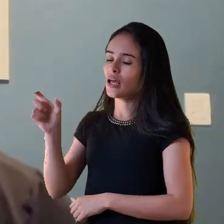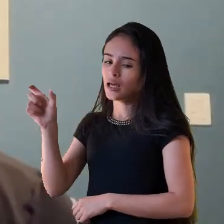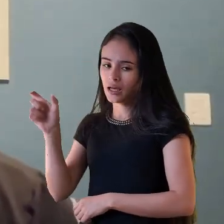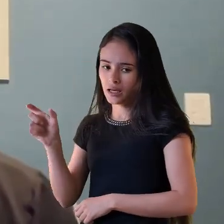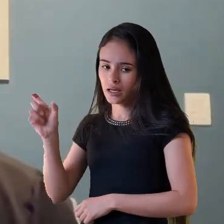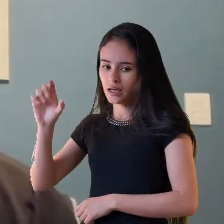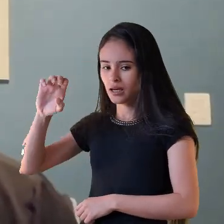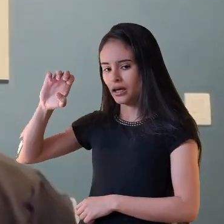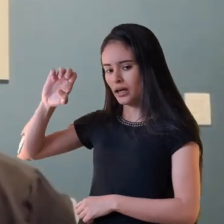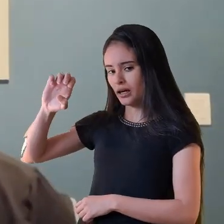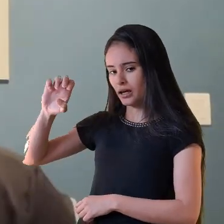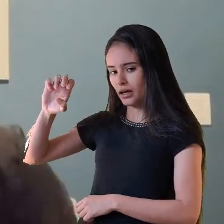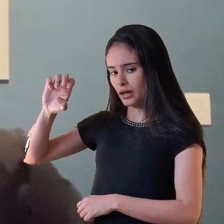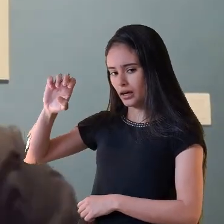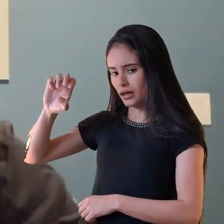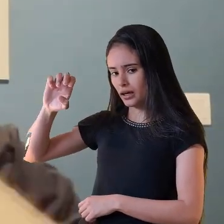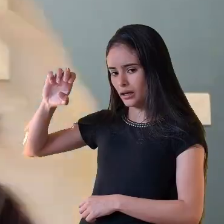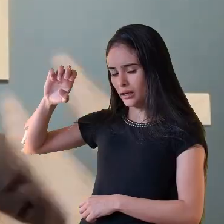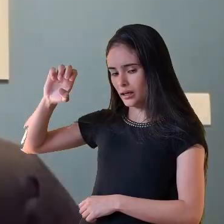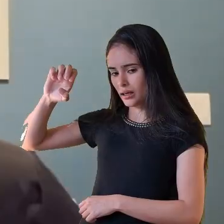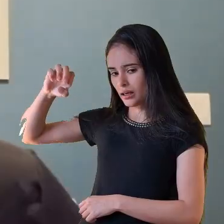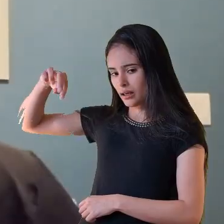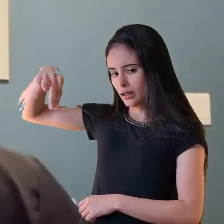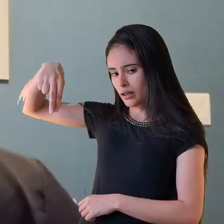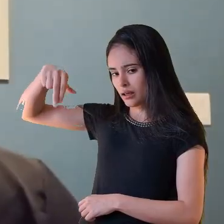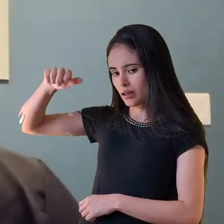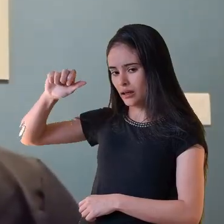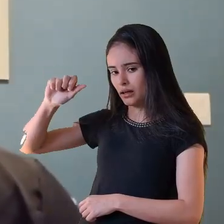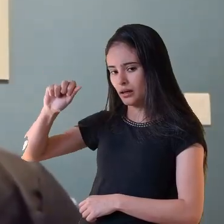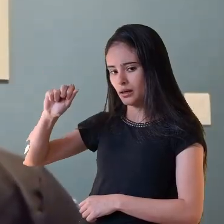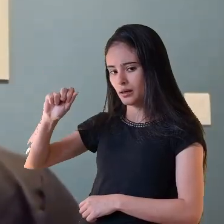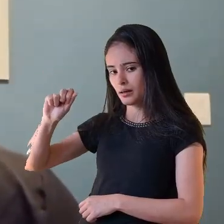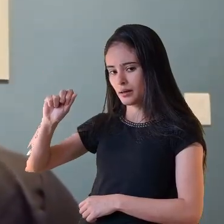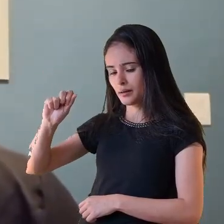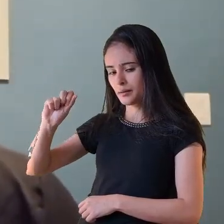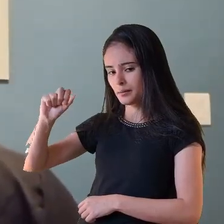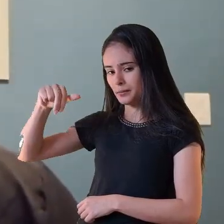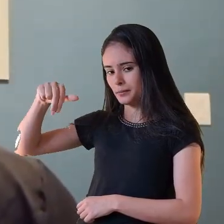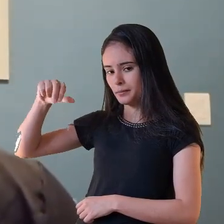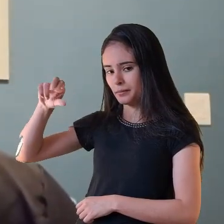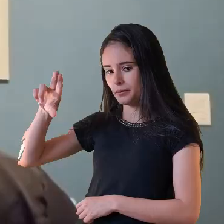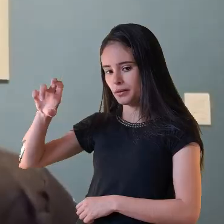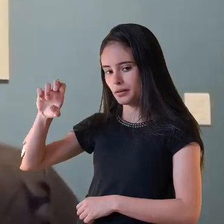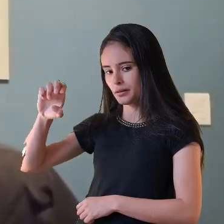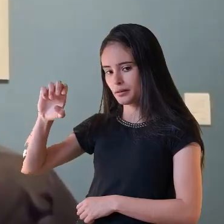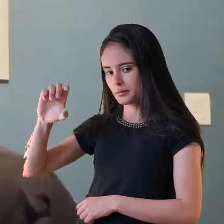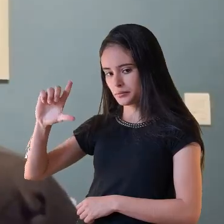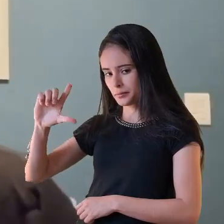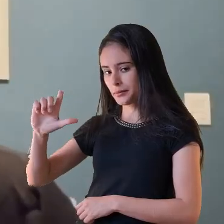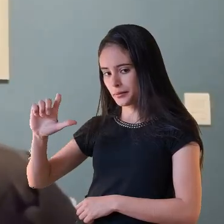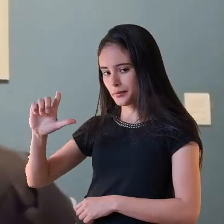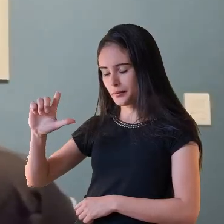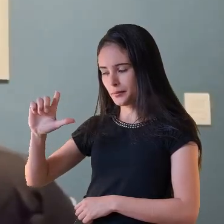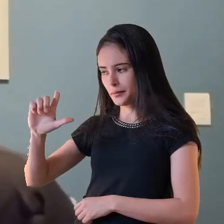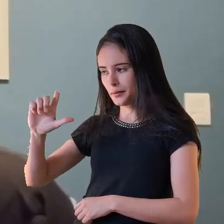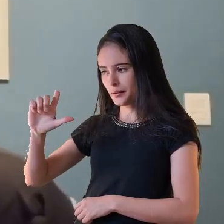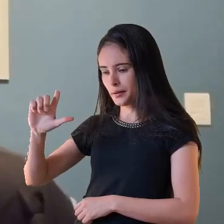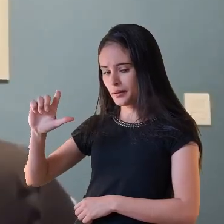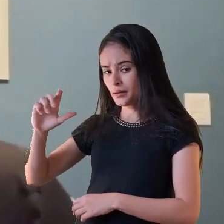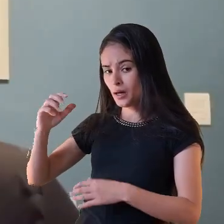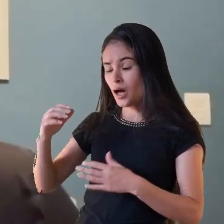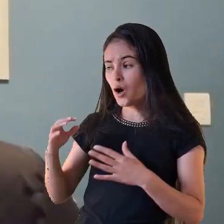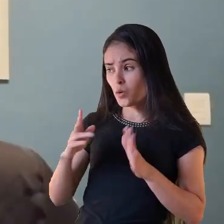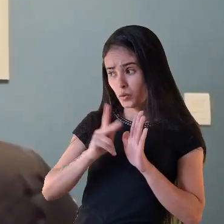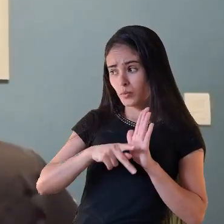todo modo a gente se imagina tentando contribuir nessa linha que já vem de muito tempo, uma